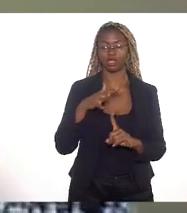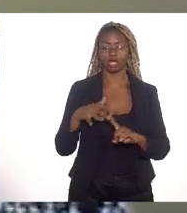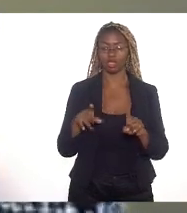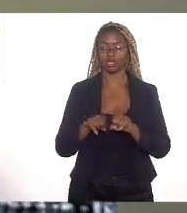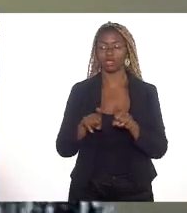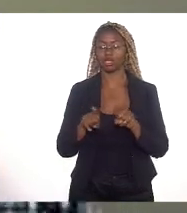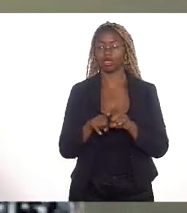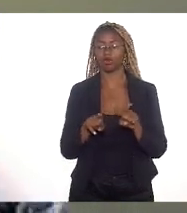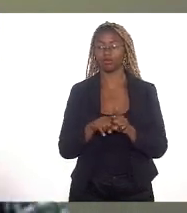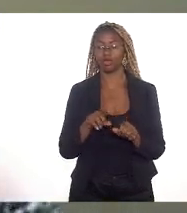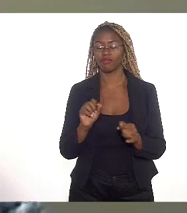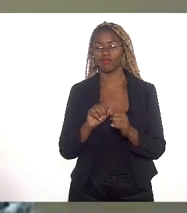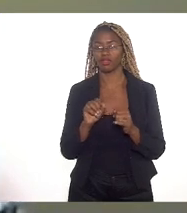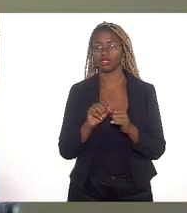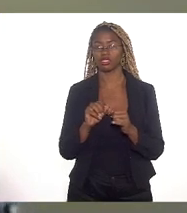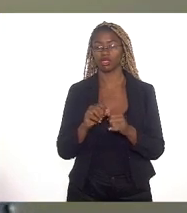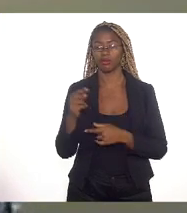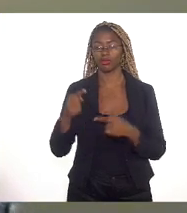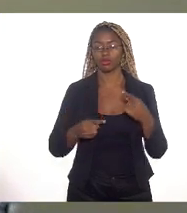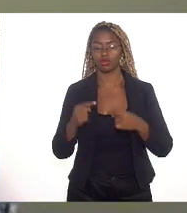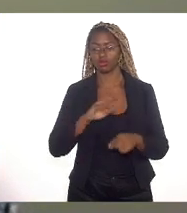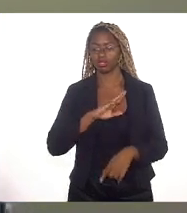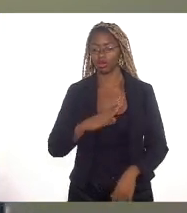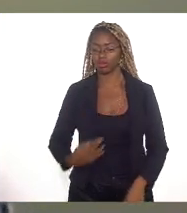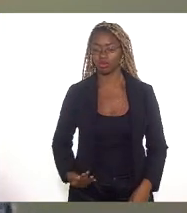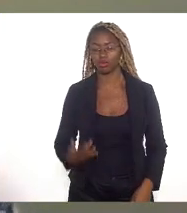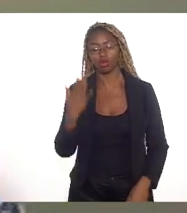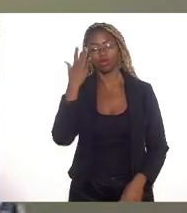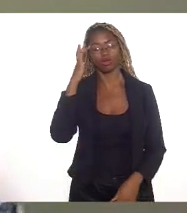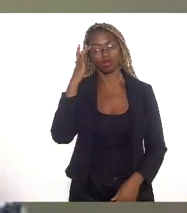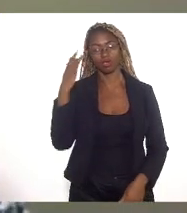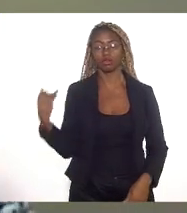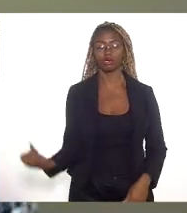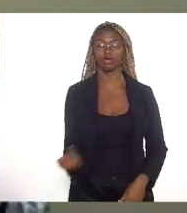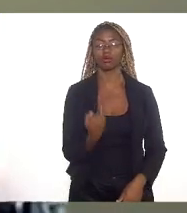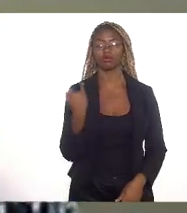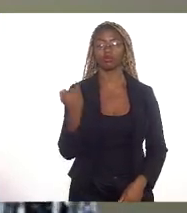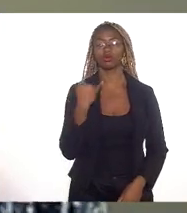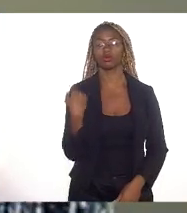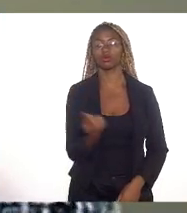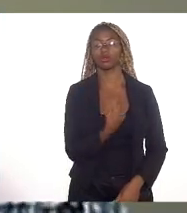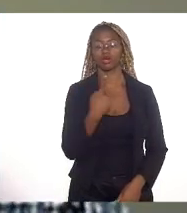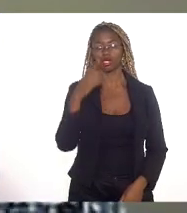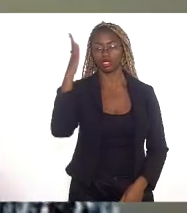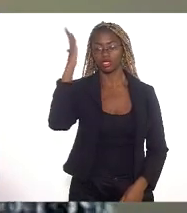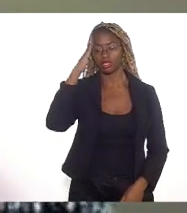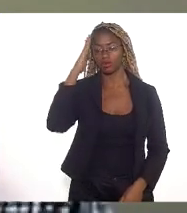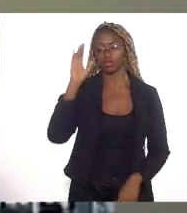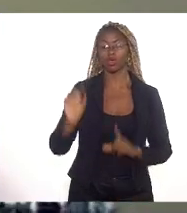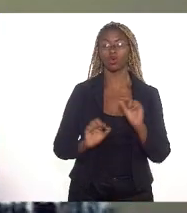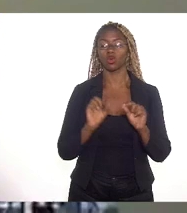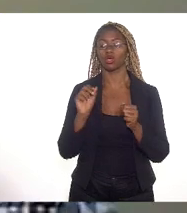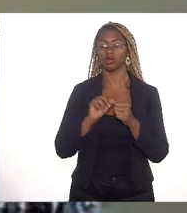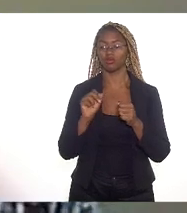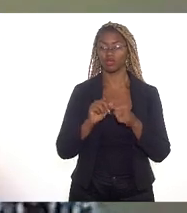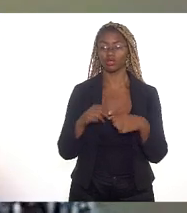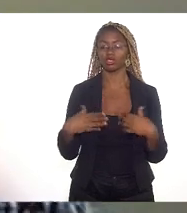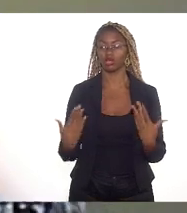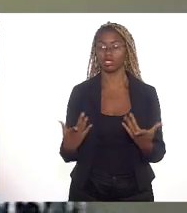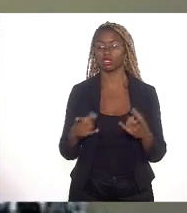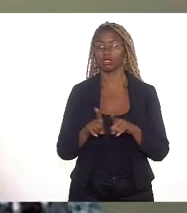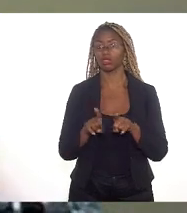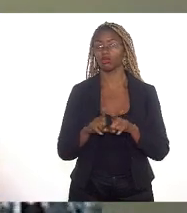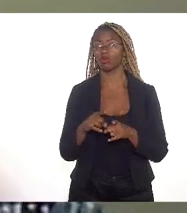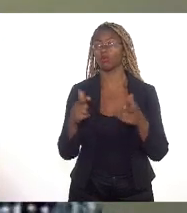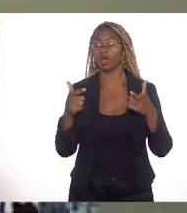políticas públicas, eu acho que é fundamental que nós saibamos, né, o que fazer e para onde irão